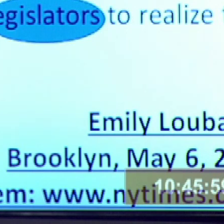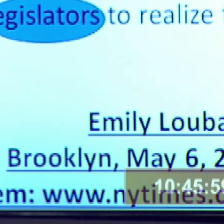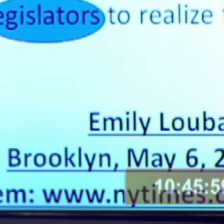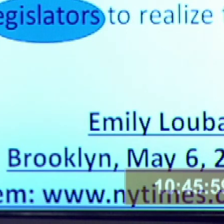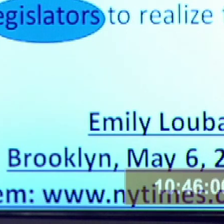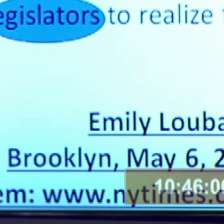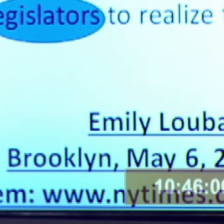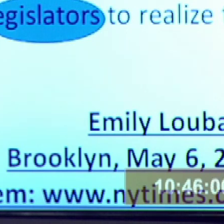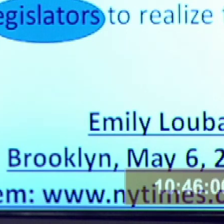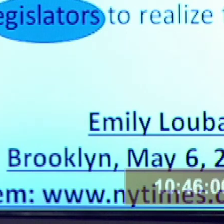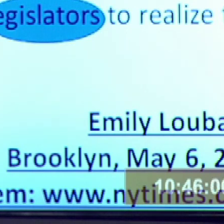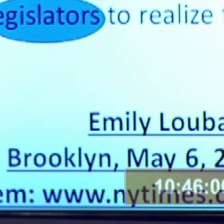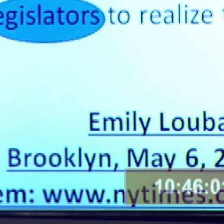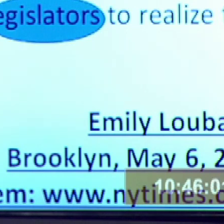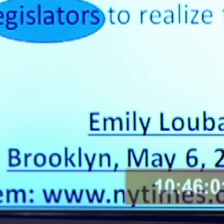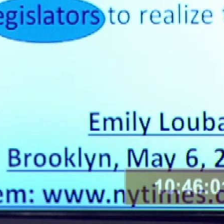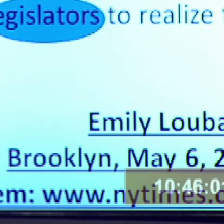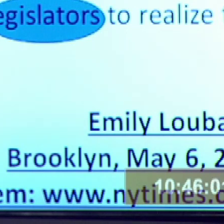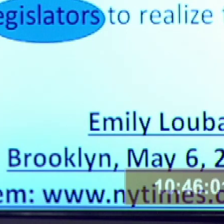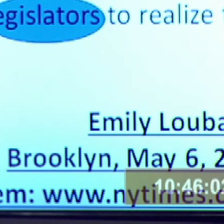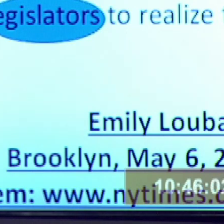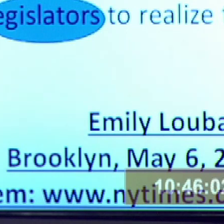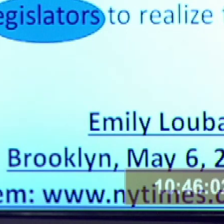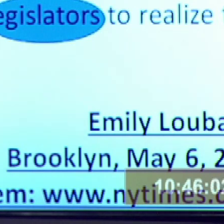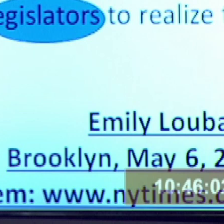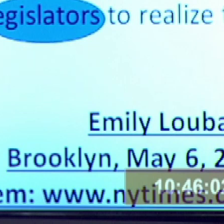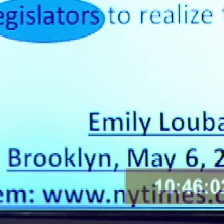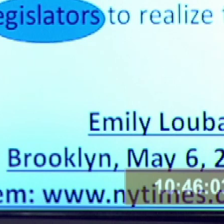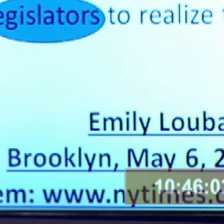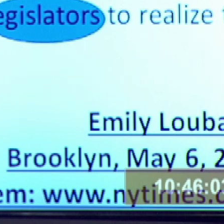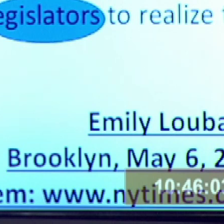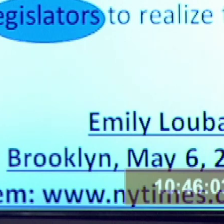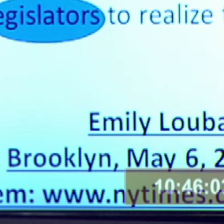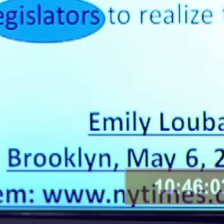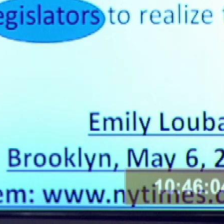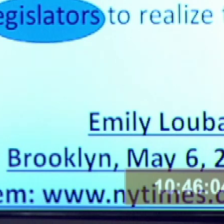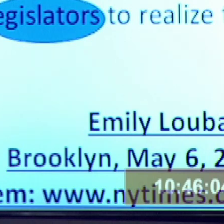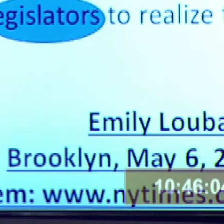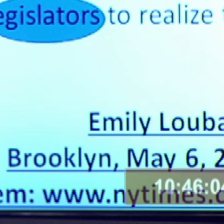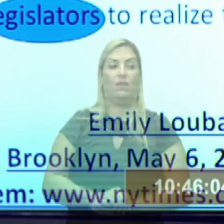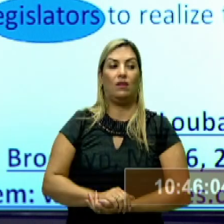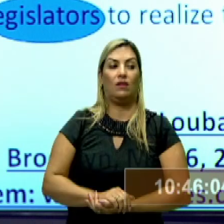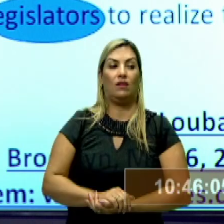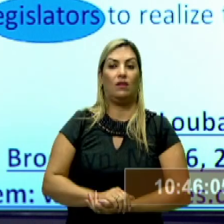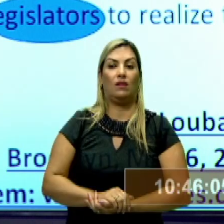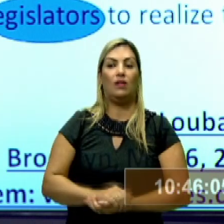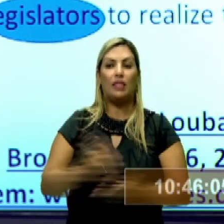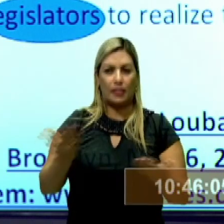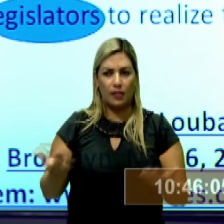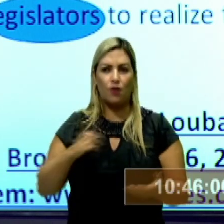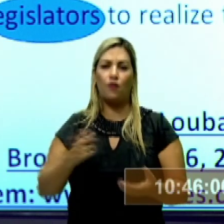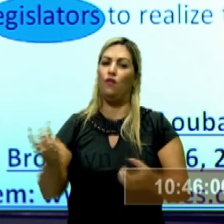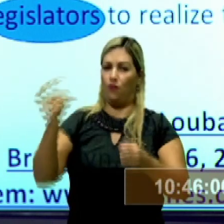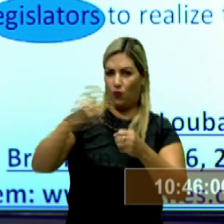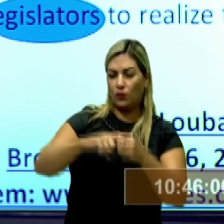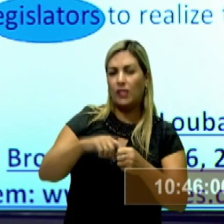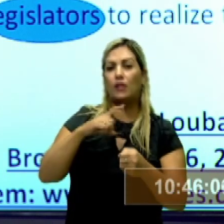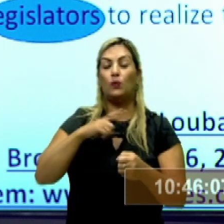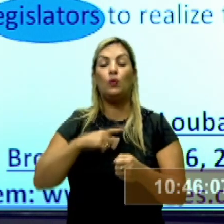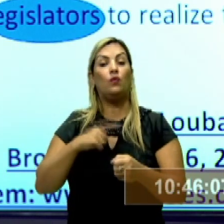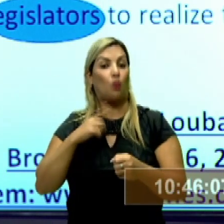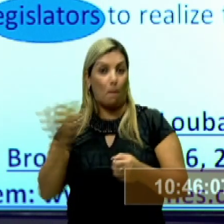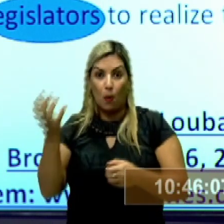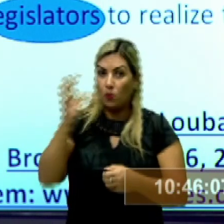no texto, você vai ver que foi soltar, foi postada essa matéria